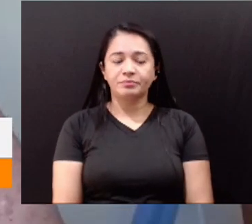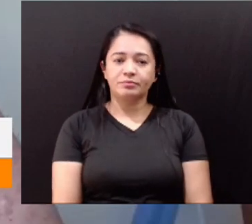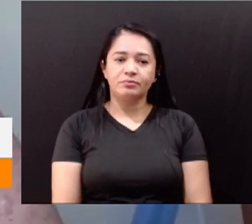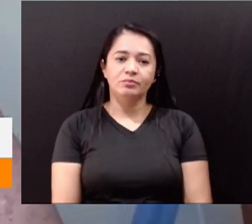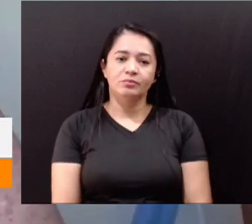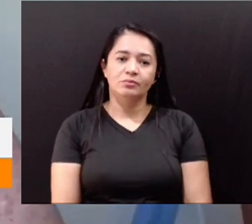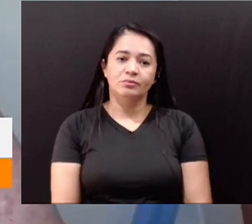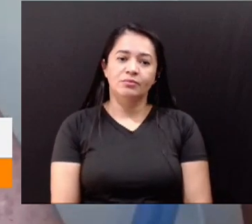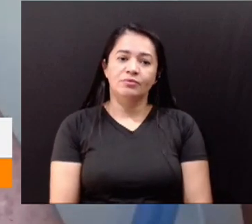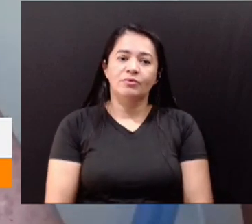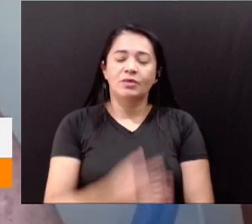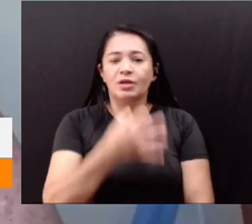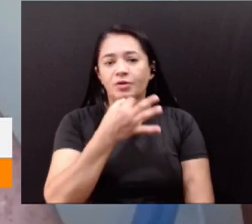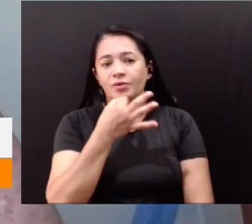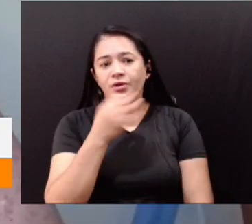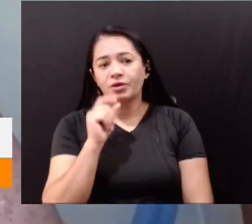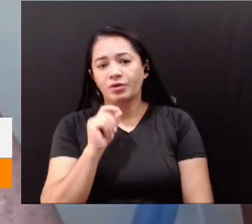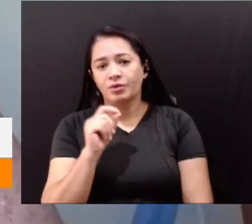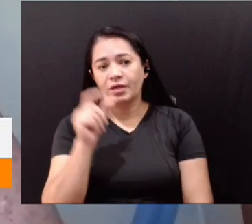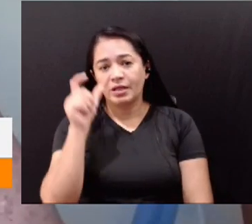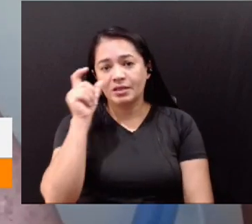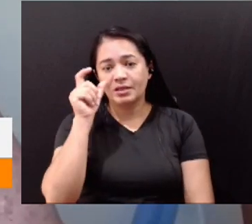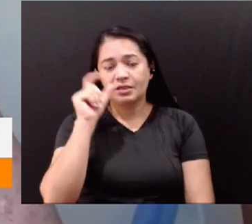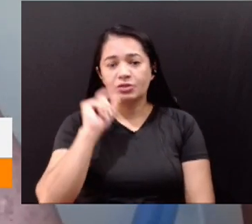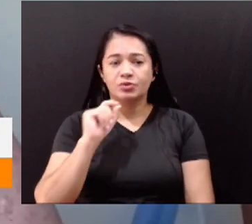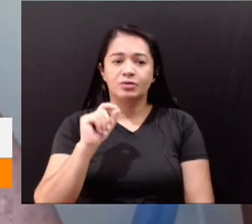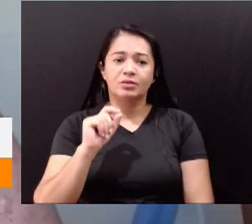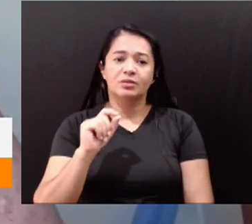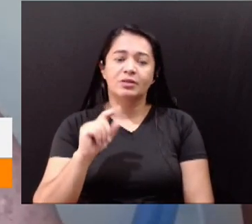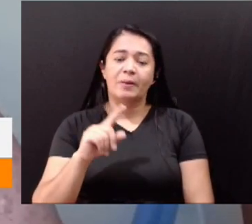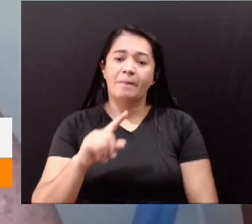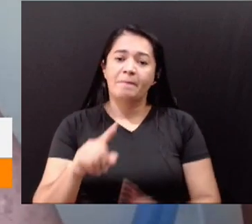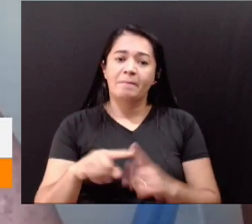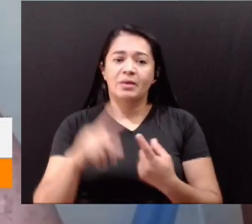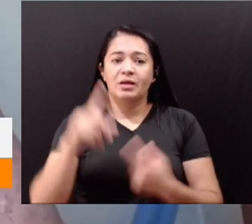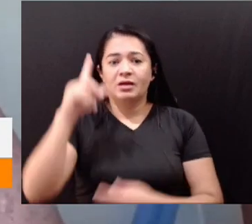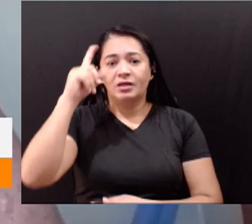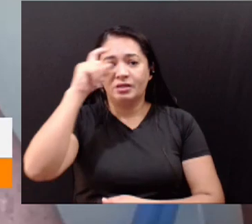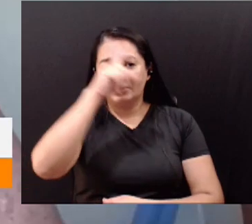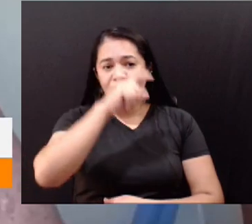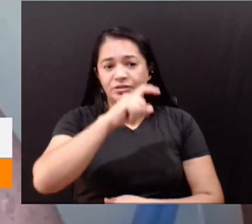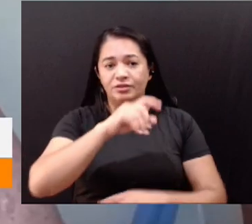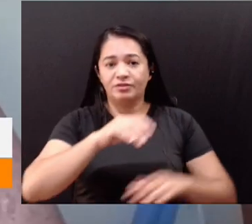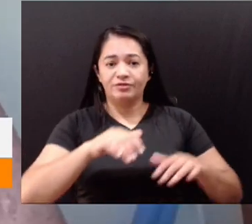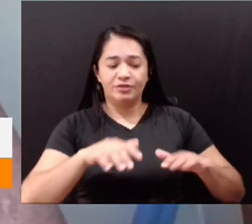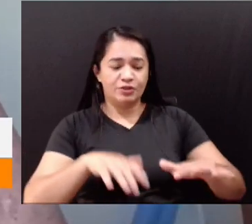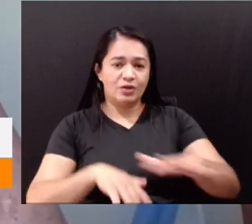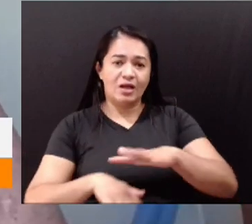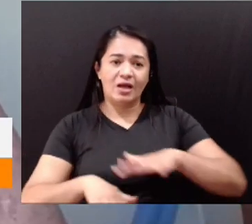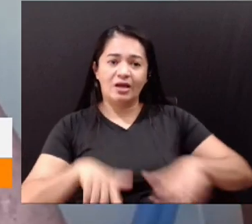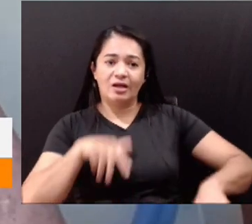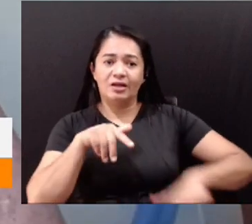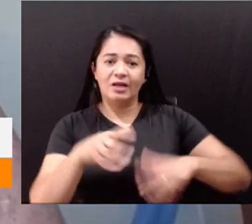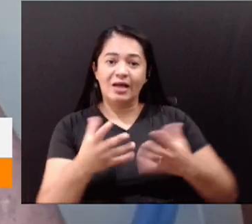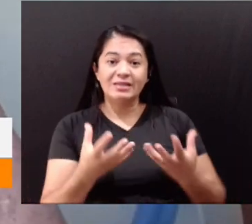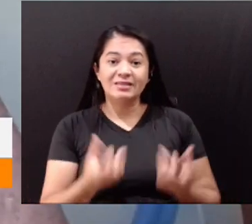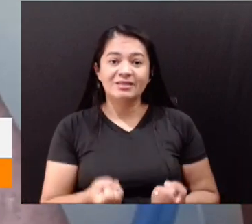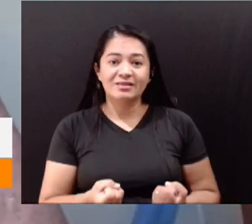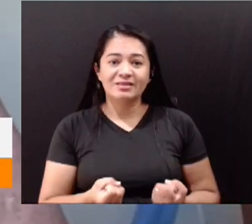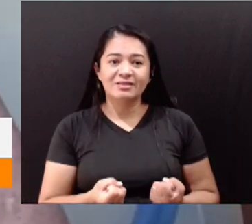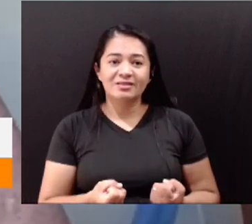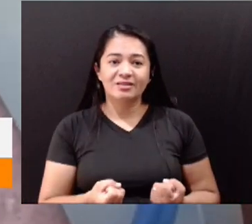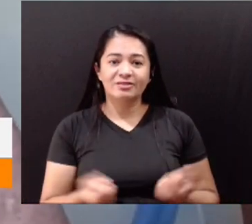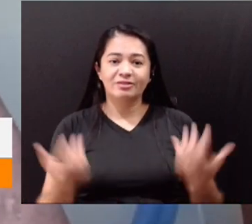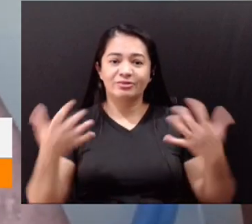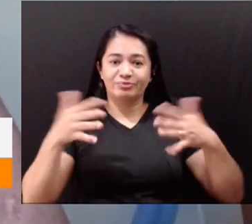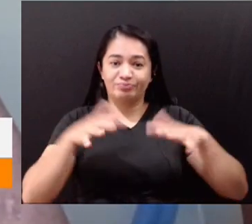é interessante, mas é difícil o mercado de trabalho aceitar essa inclusão,